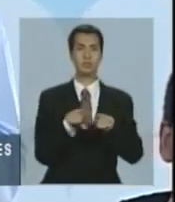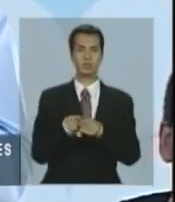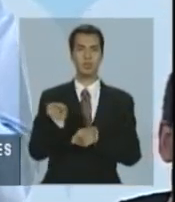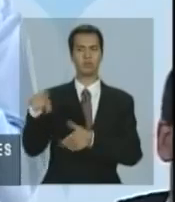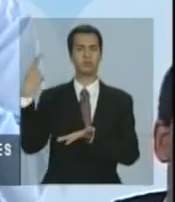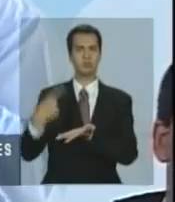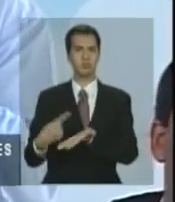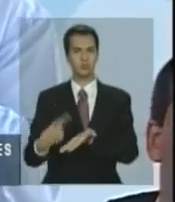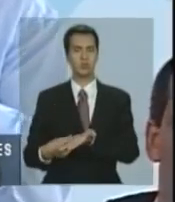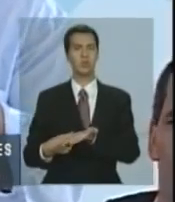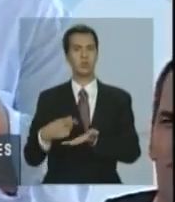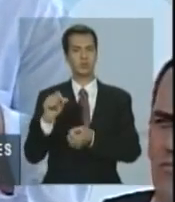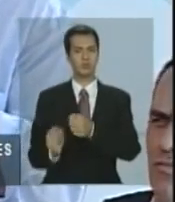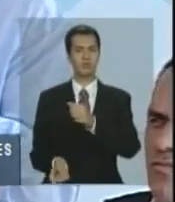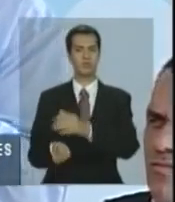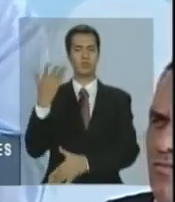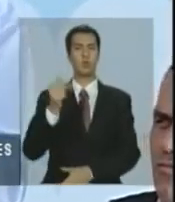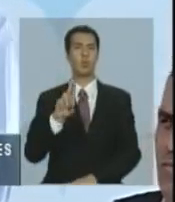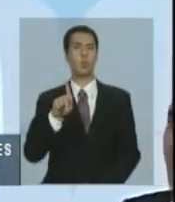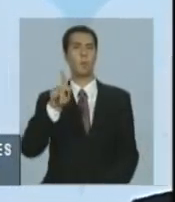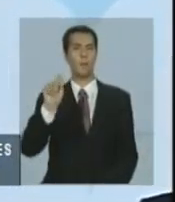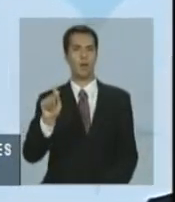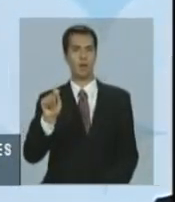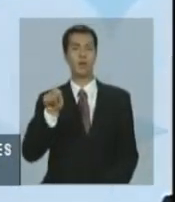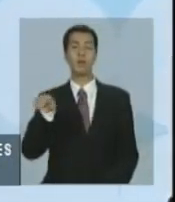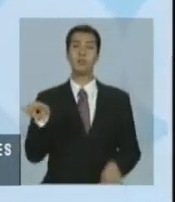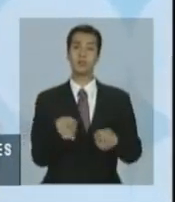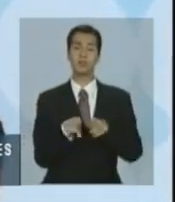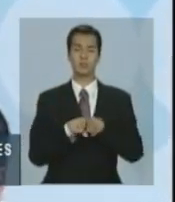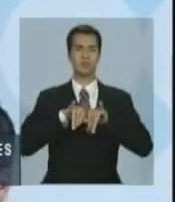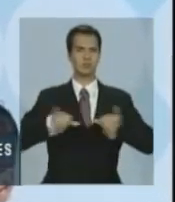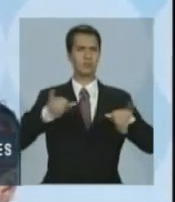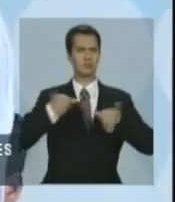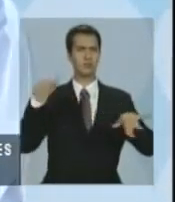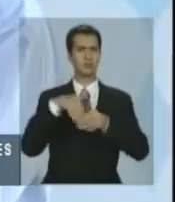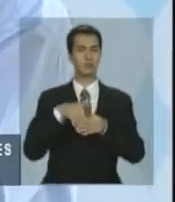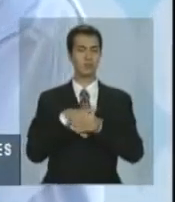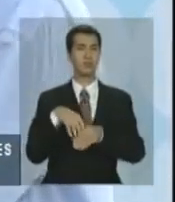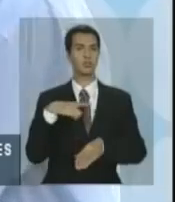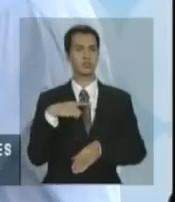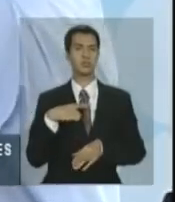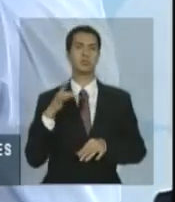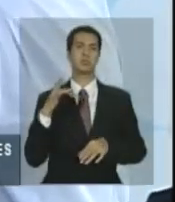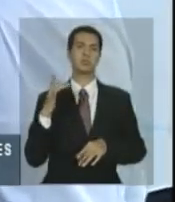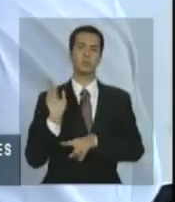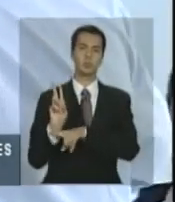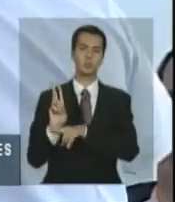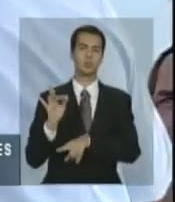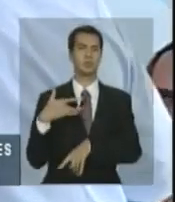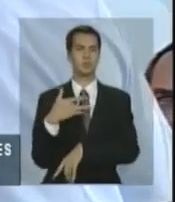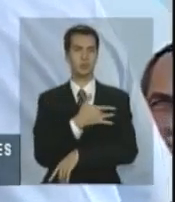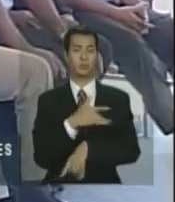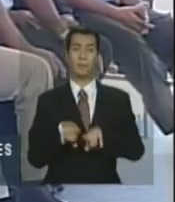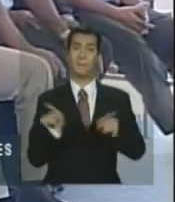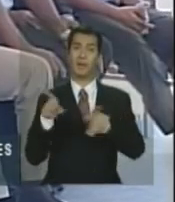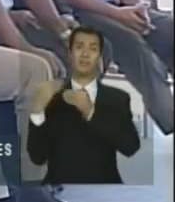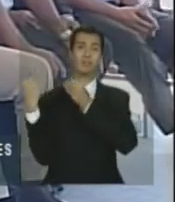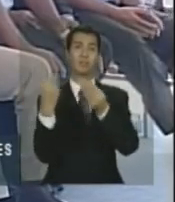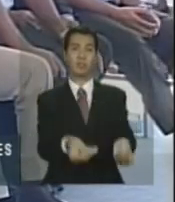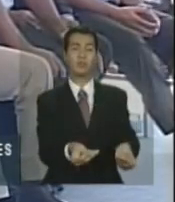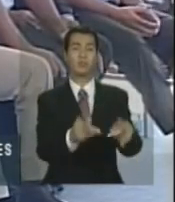horas. Na sua campanha falou em saúde da família, mas entregou Eduardo e Hans algo muito